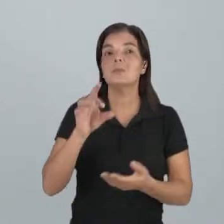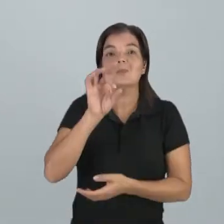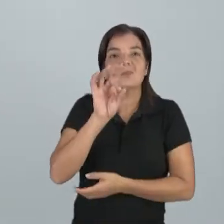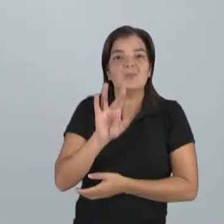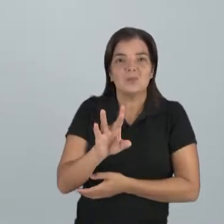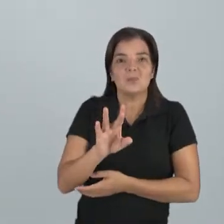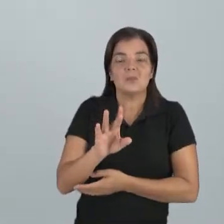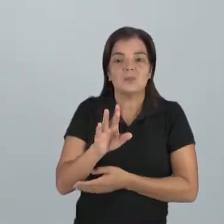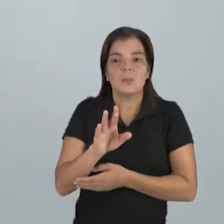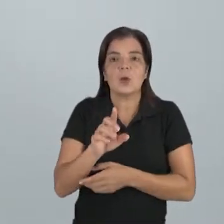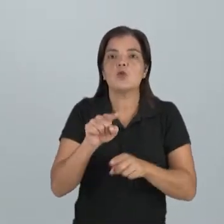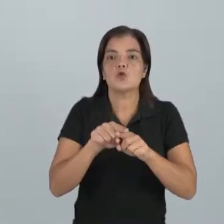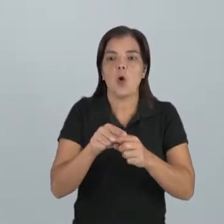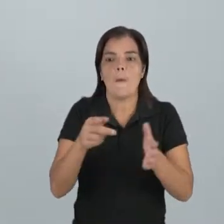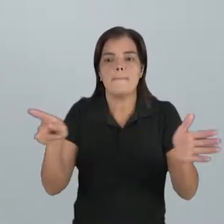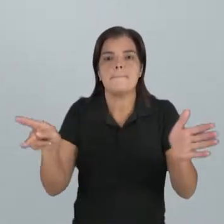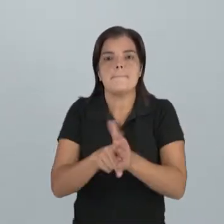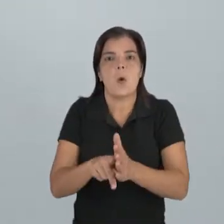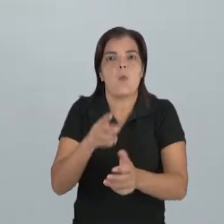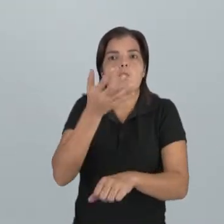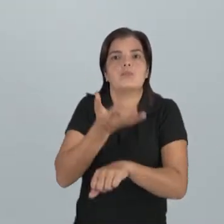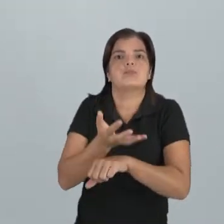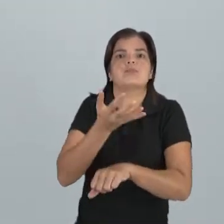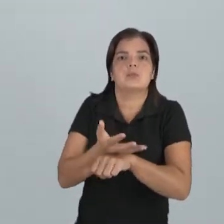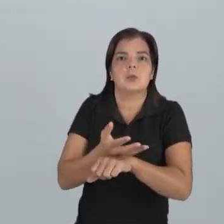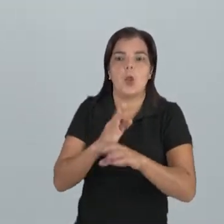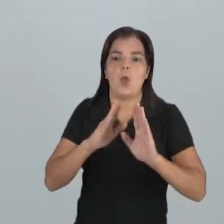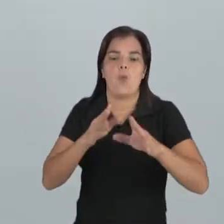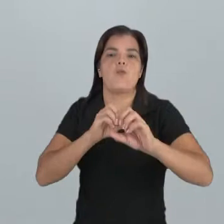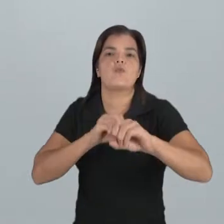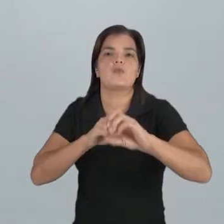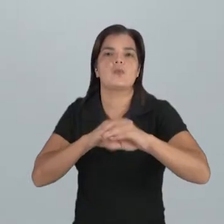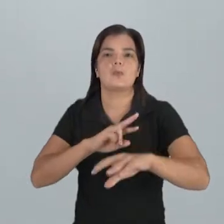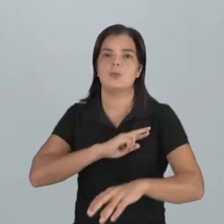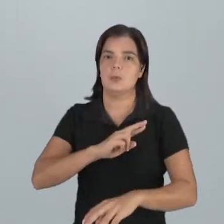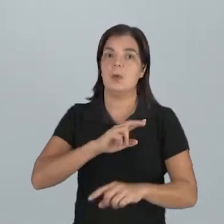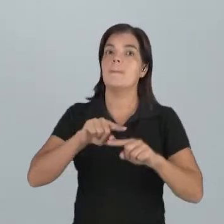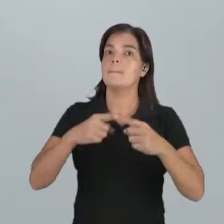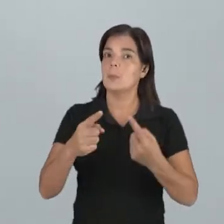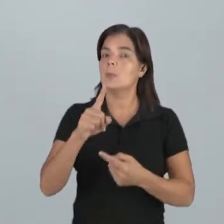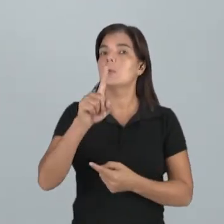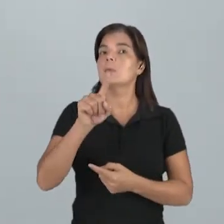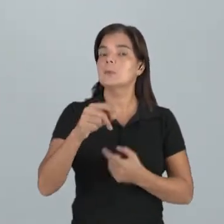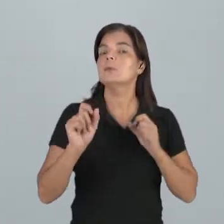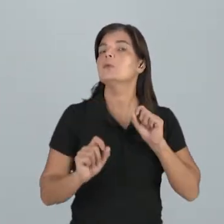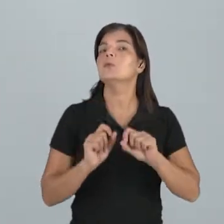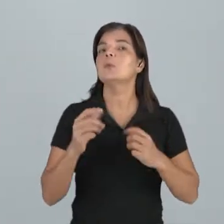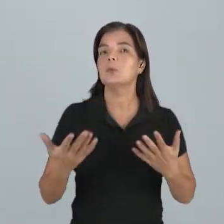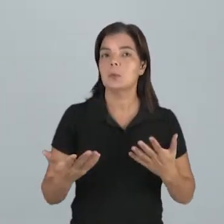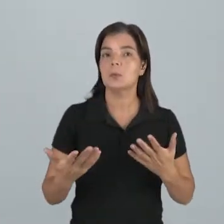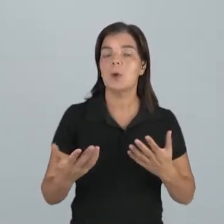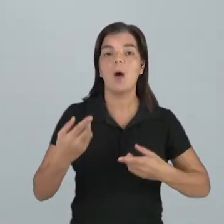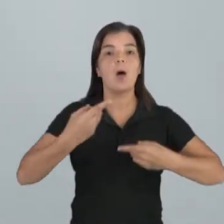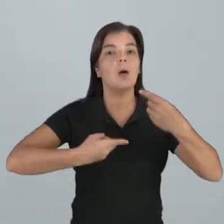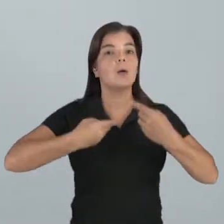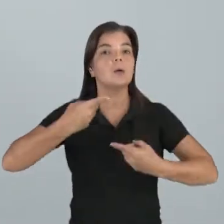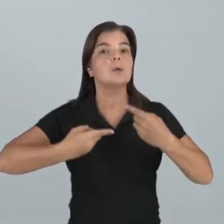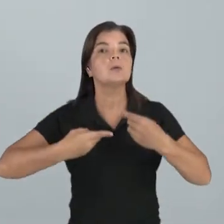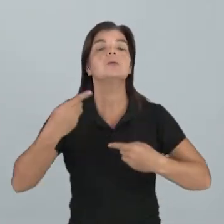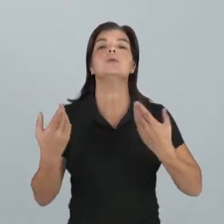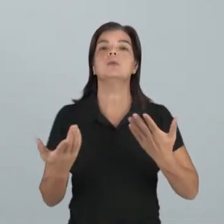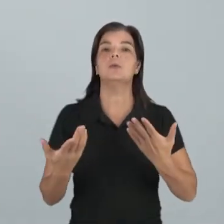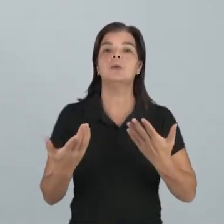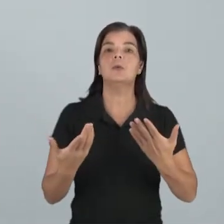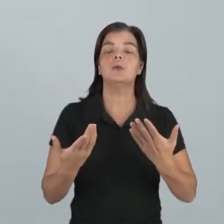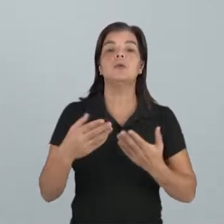é proselitista. O ensino religioso não é ensino de religião. Ele é a discussão